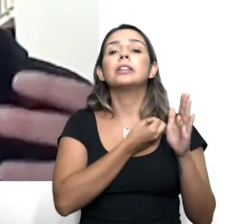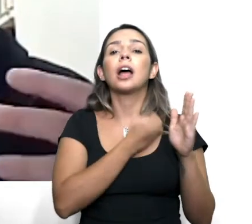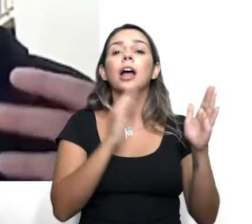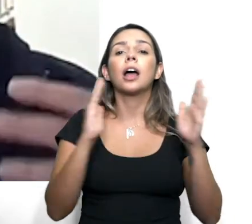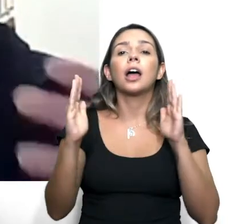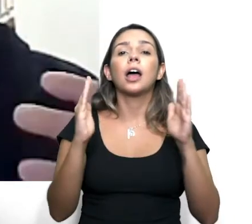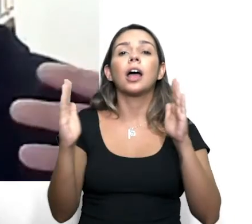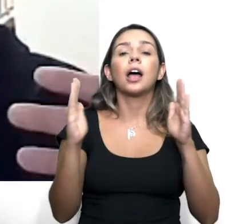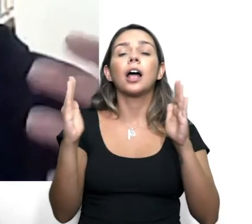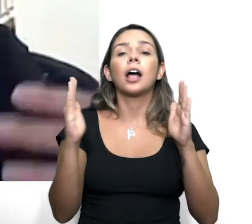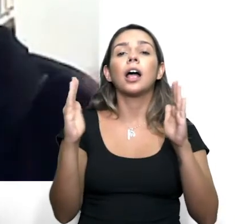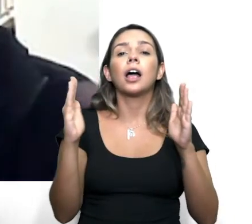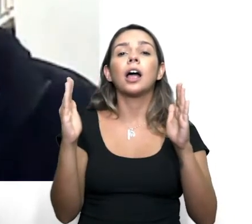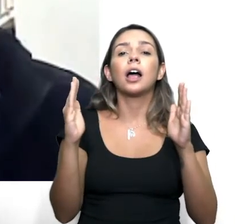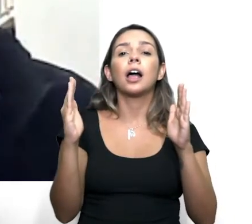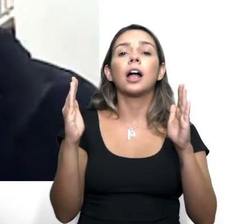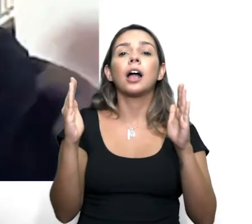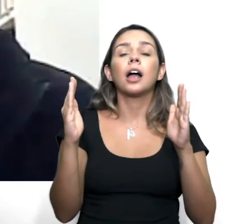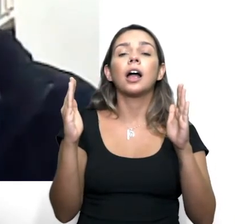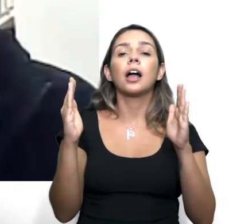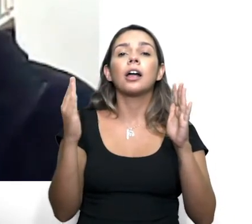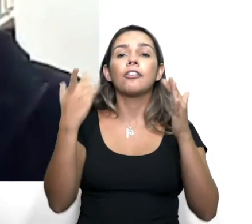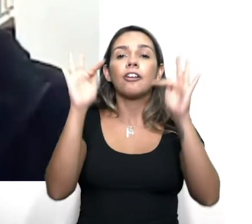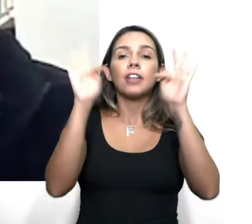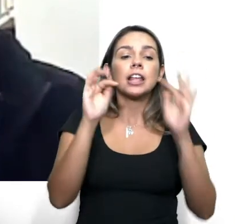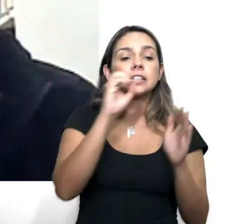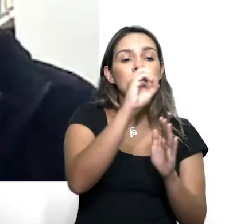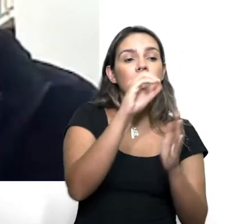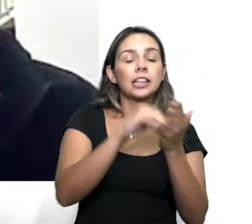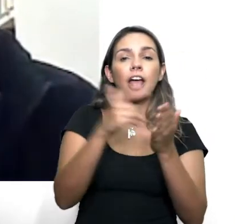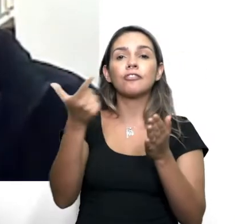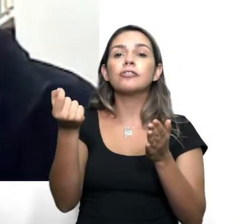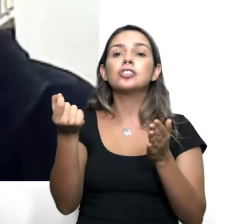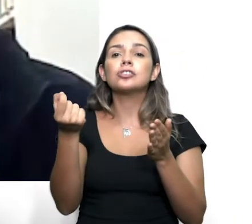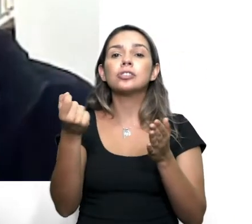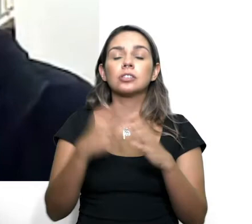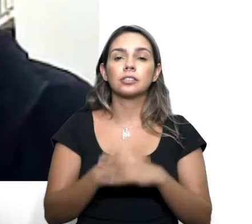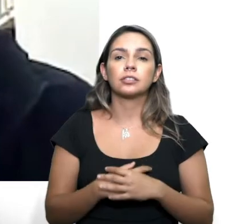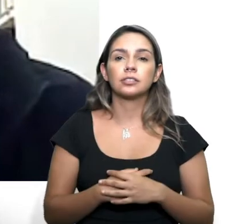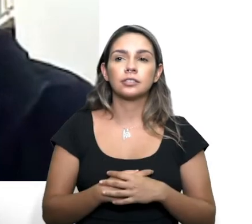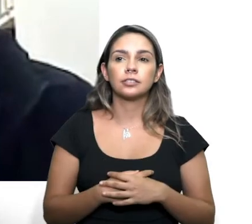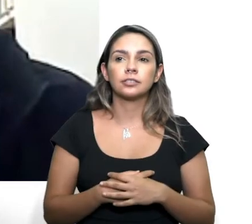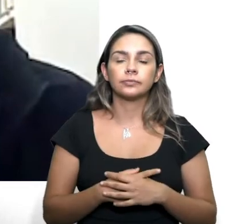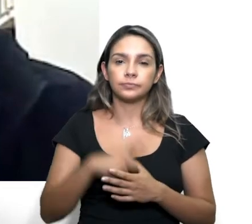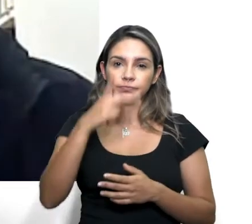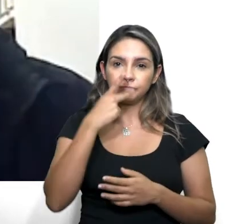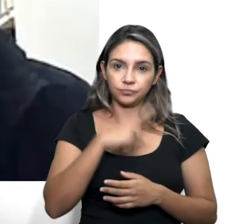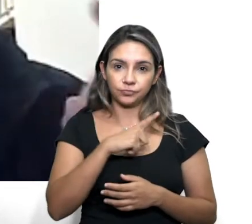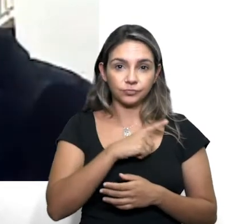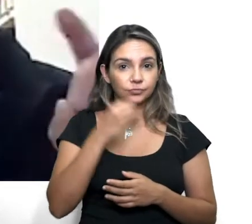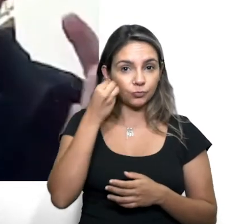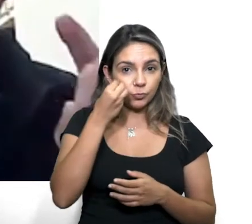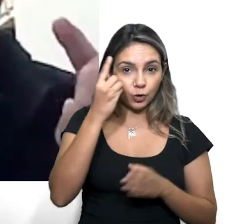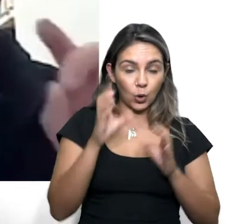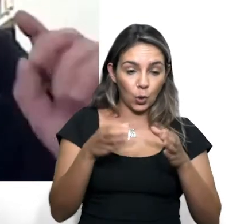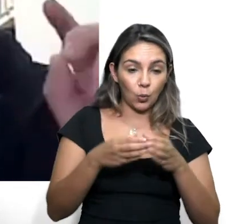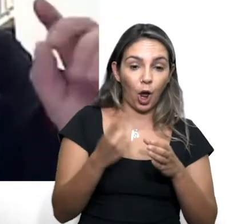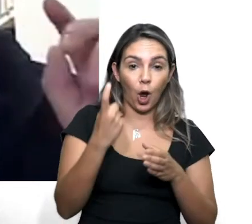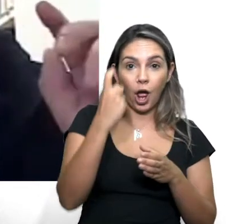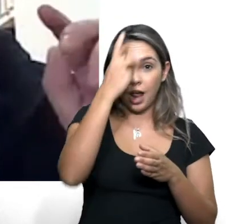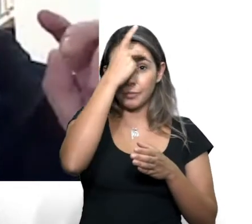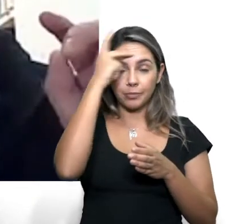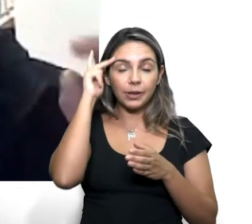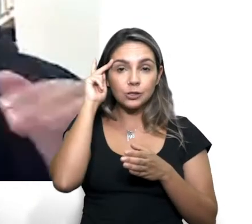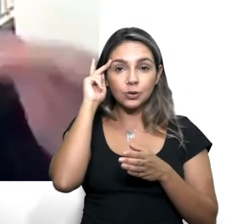como é que classificarias a tua vida, a tua felicidade de 0 a 20? E, por exemplo, eu tive a experiência num grupo em que a única pessoa